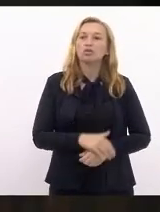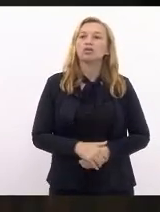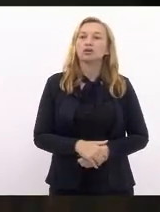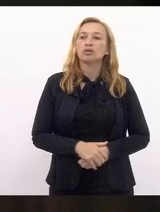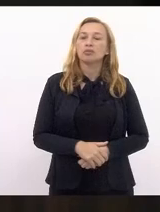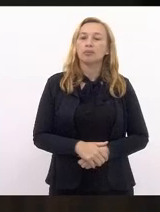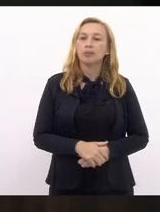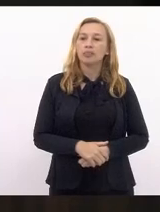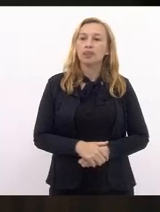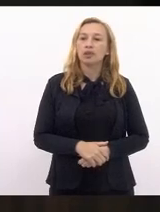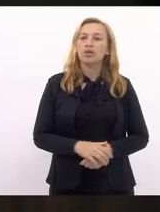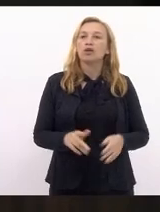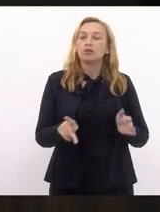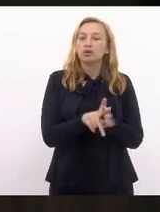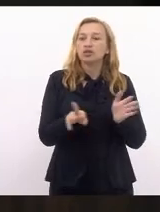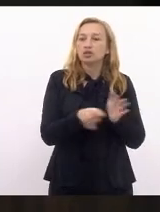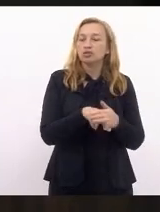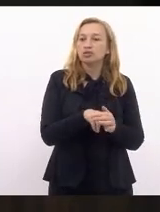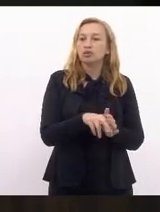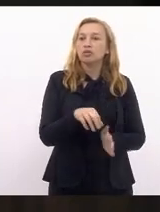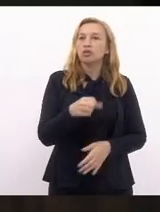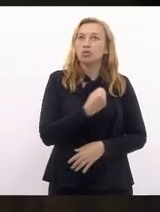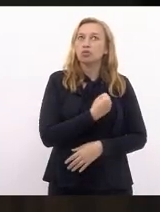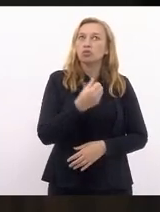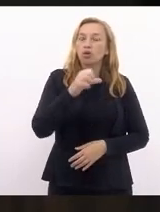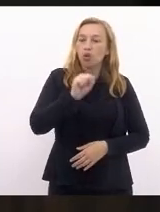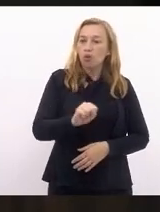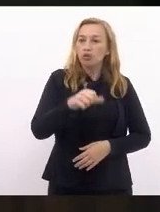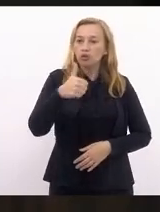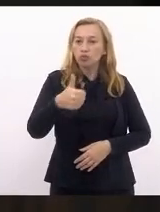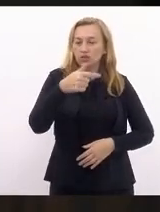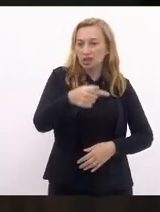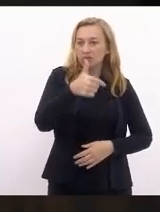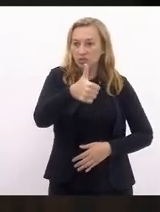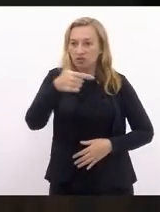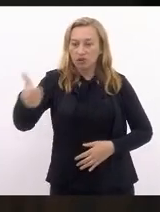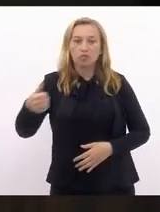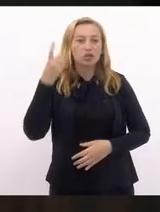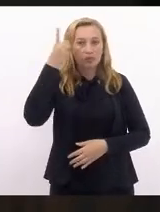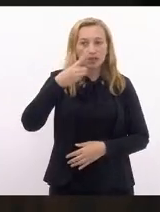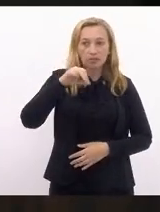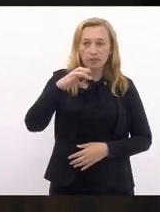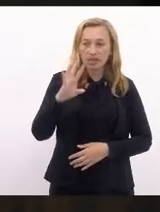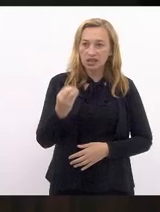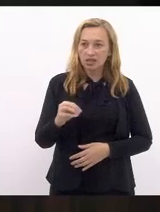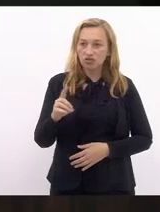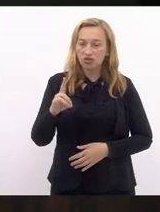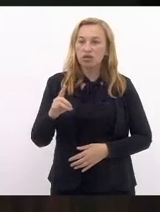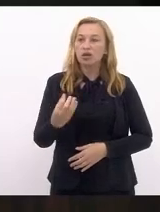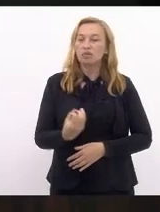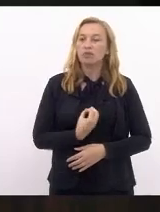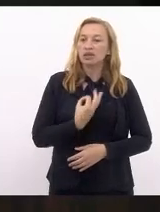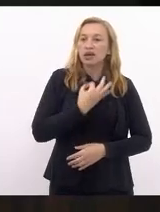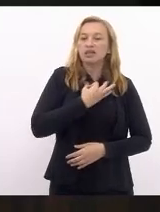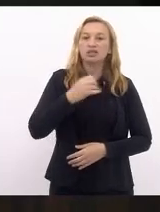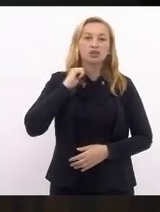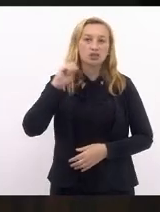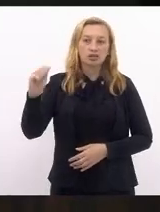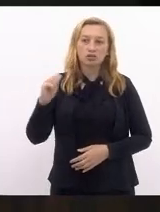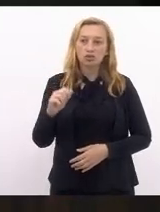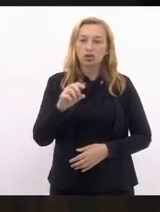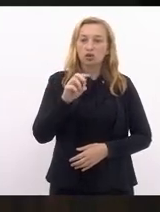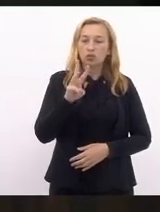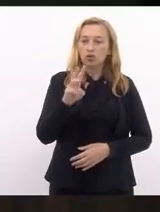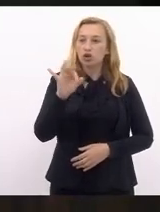aprovada vai à promulgação pode a solução número 8 17 19 21 de altura pela Marcelo dia consegue medalha Tiradentes ao